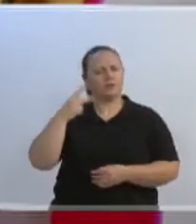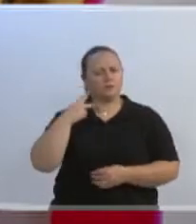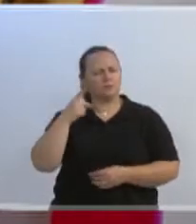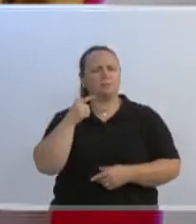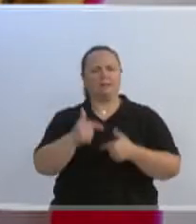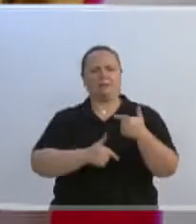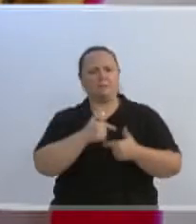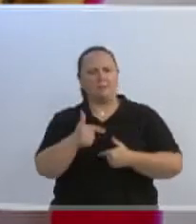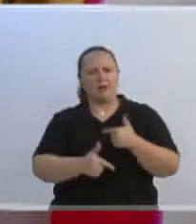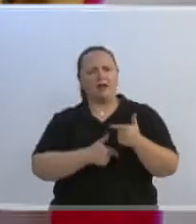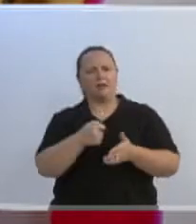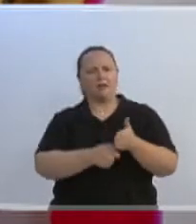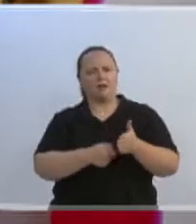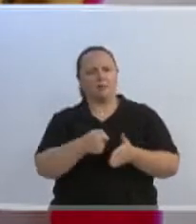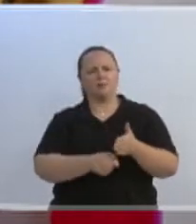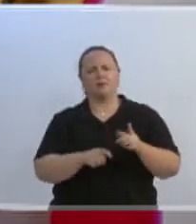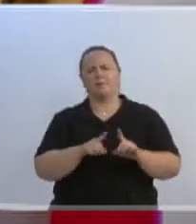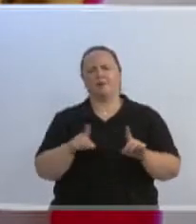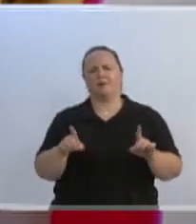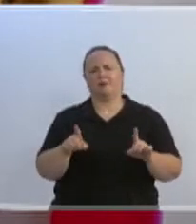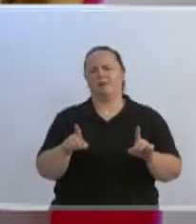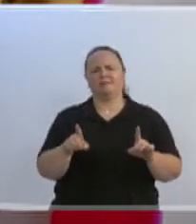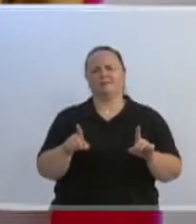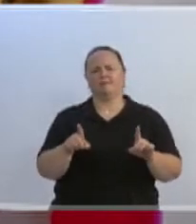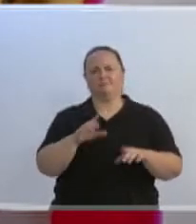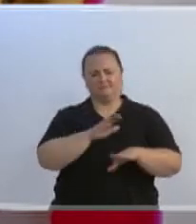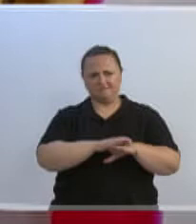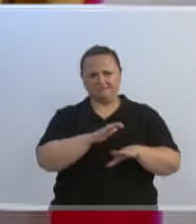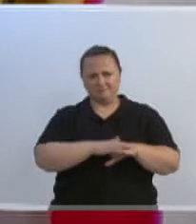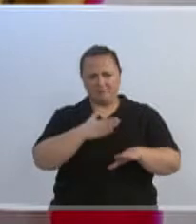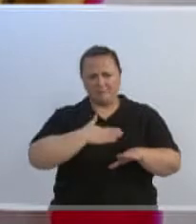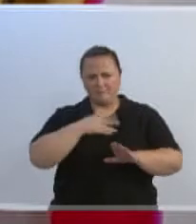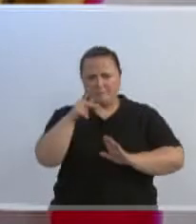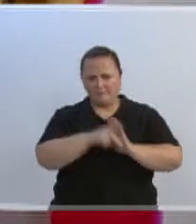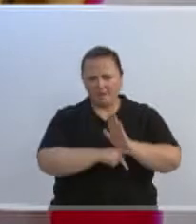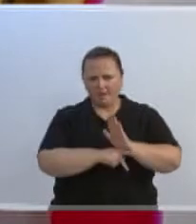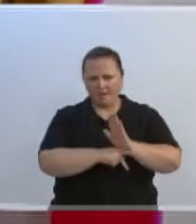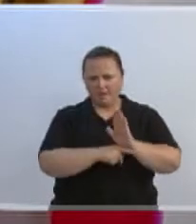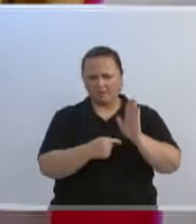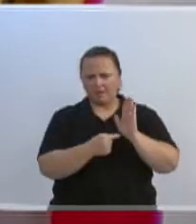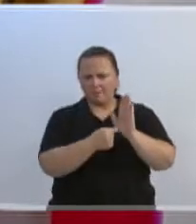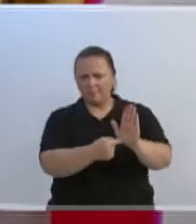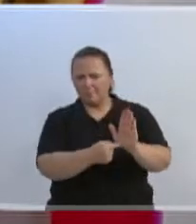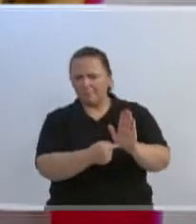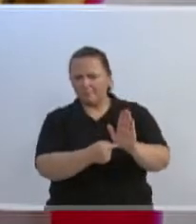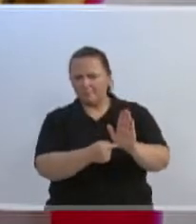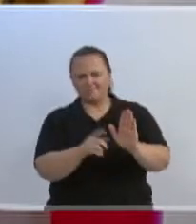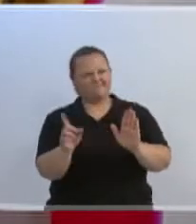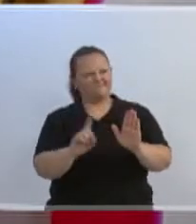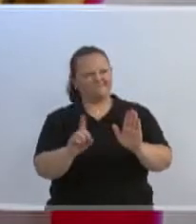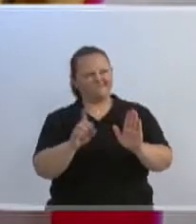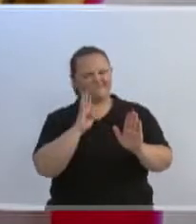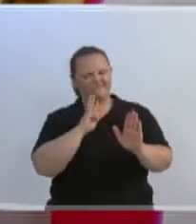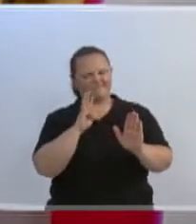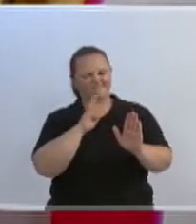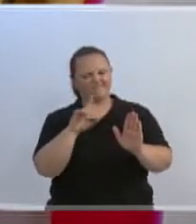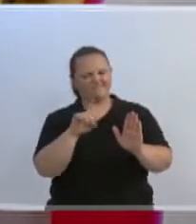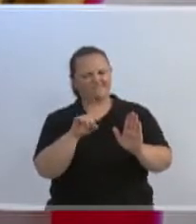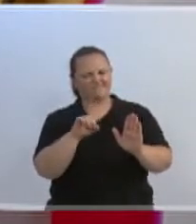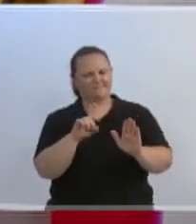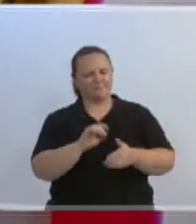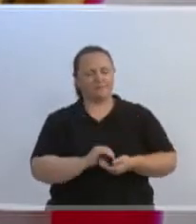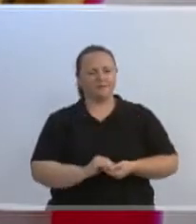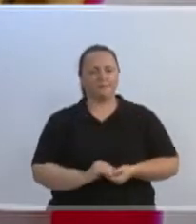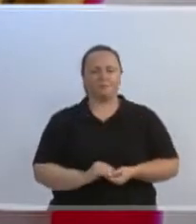luta, mas não usa dos projetos meus para se manifestar, para aparecer, porque não é legal. Não é